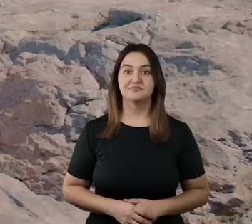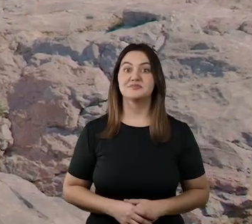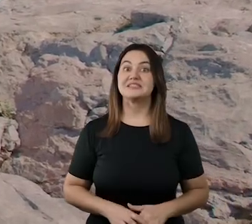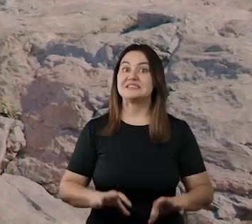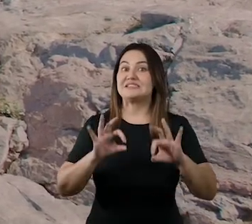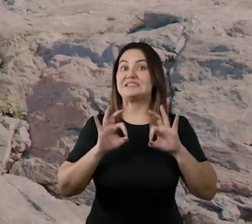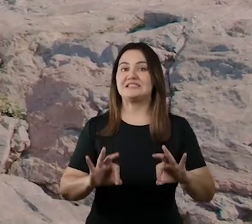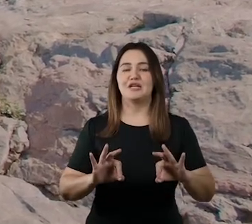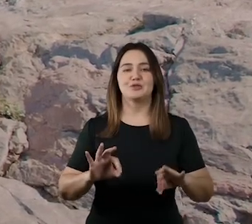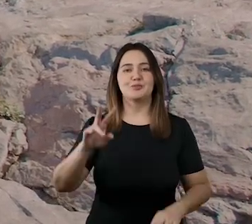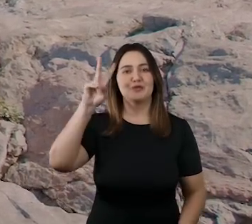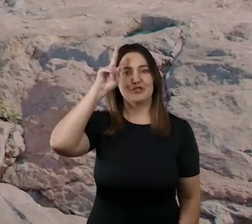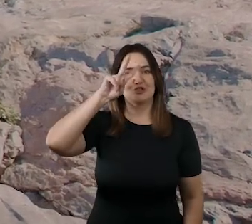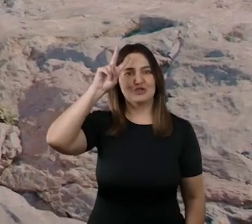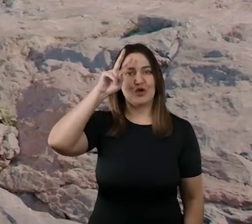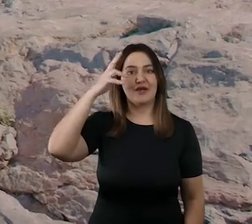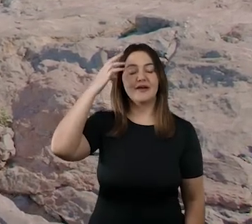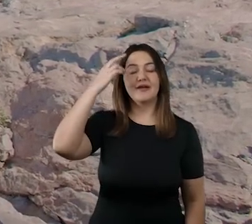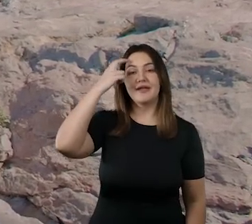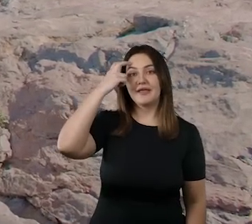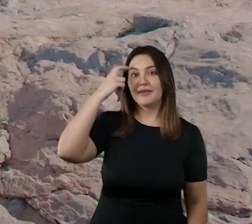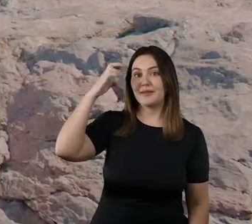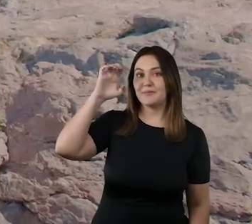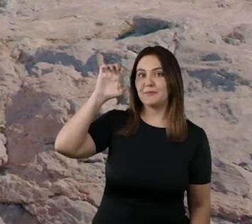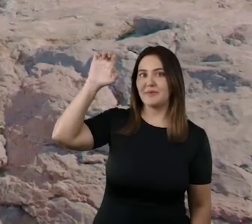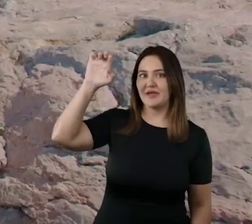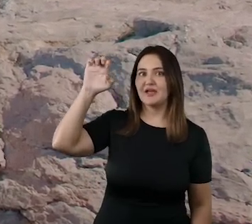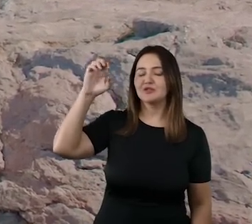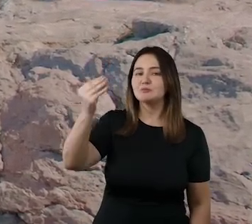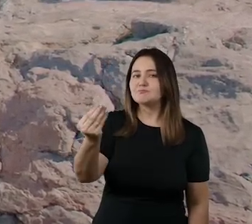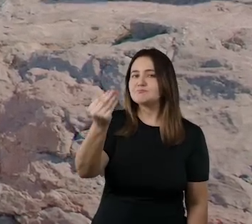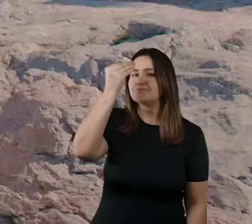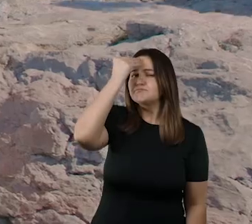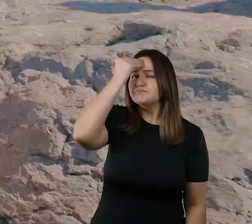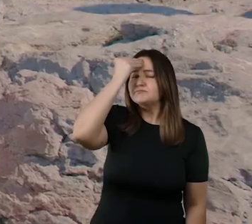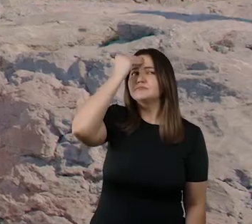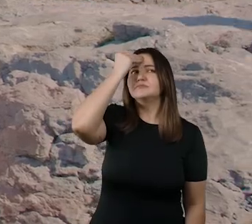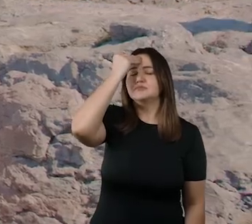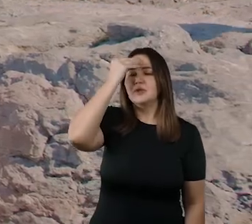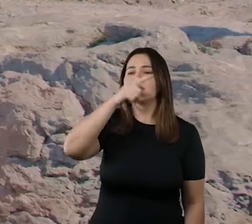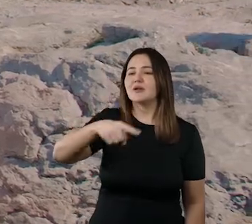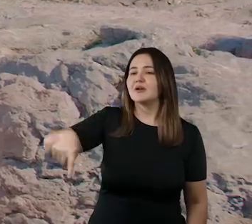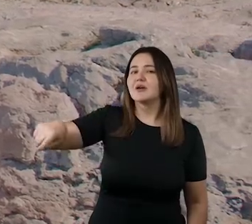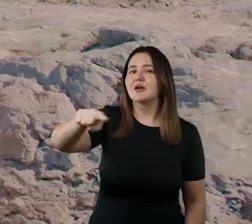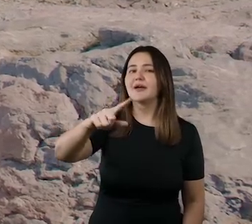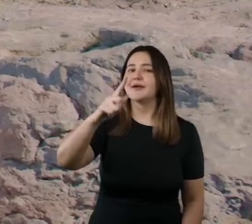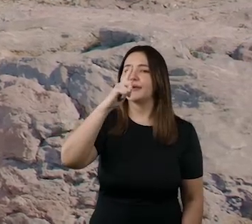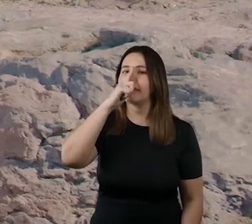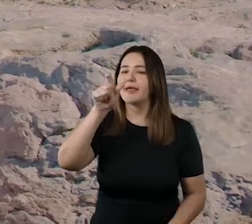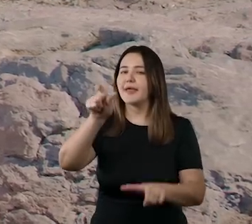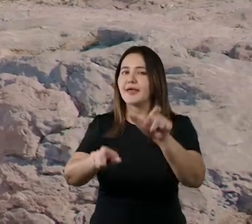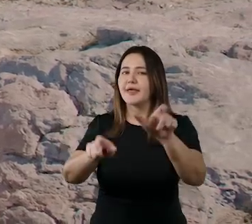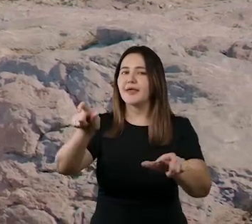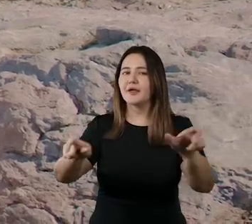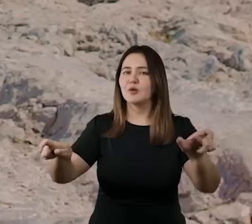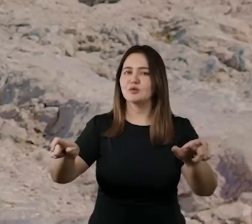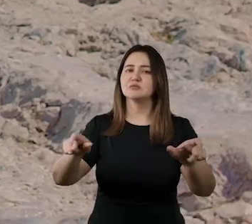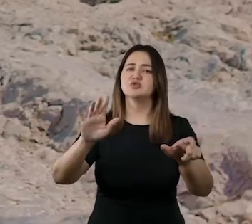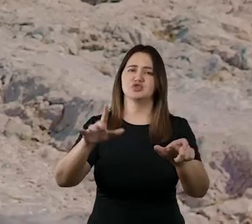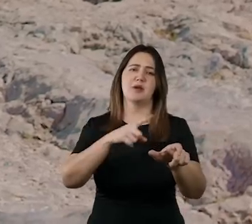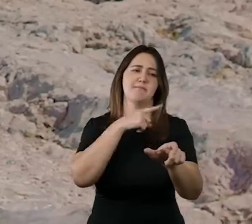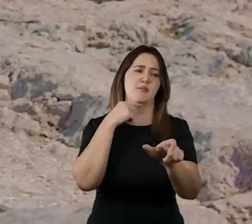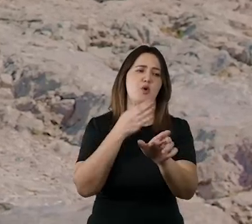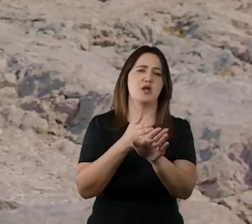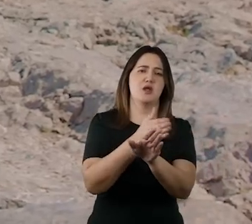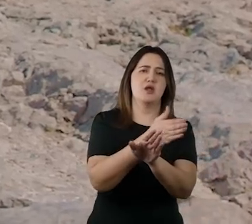Certamente que a história de Epimênides ainda ficou forte na mentalidade, na memória dos gregos, séculos e séculos depois de sua morte.